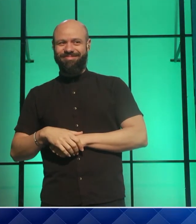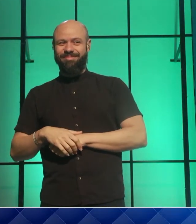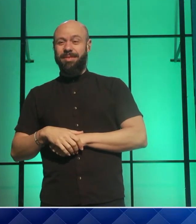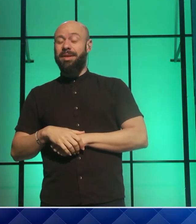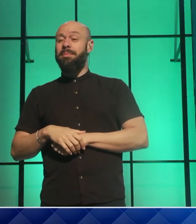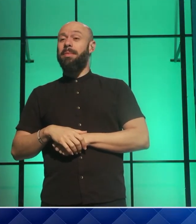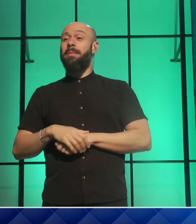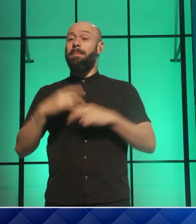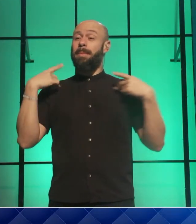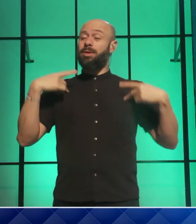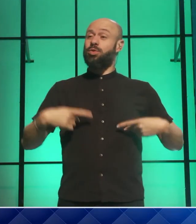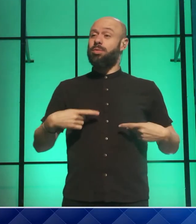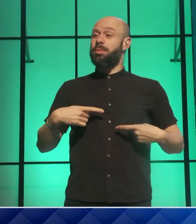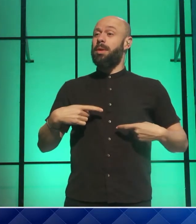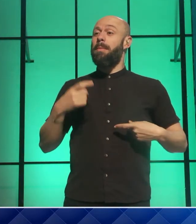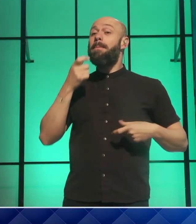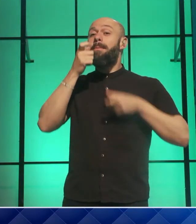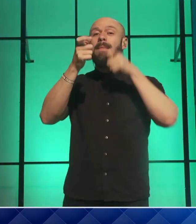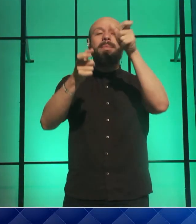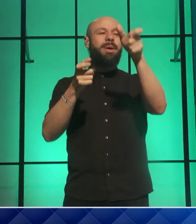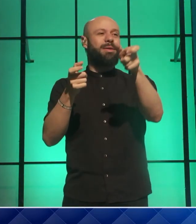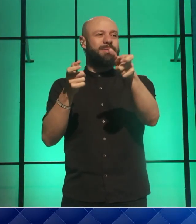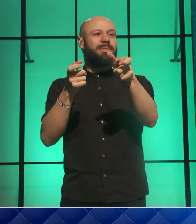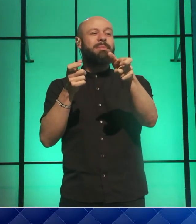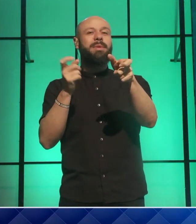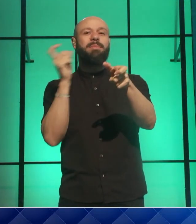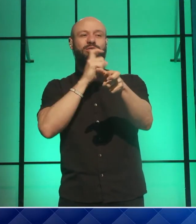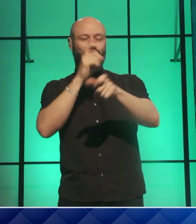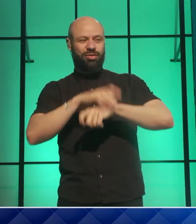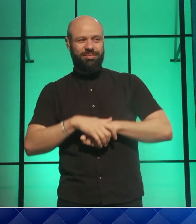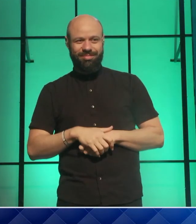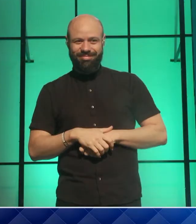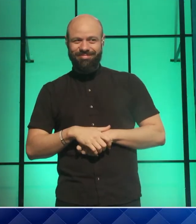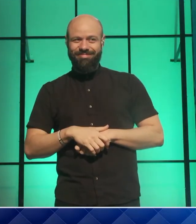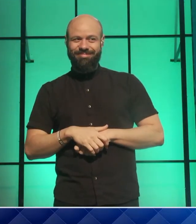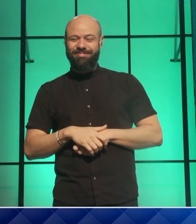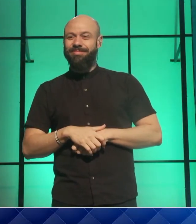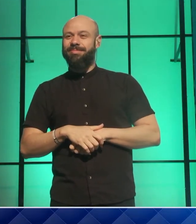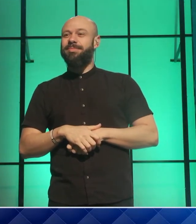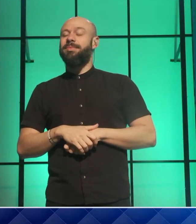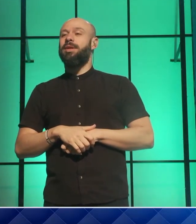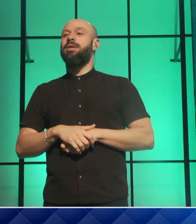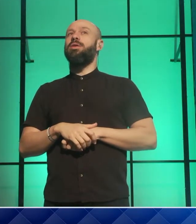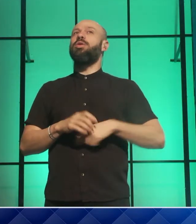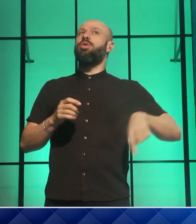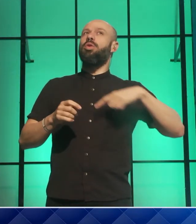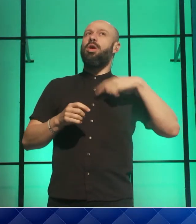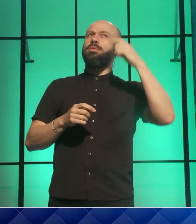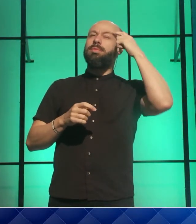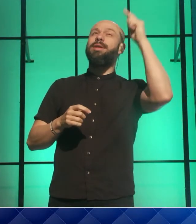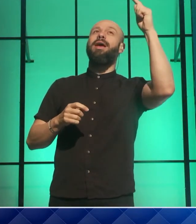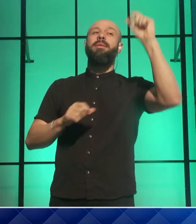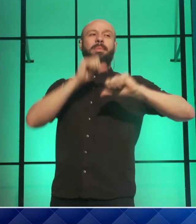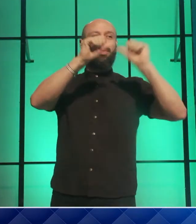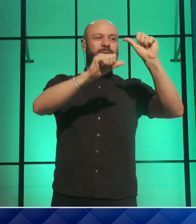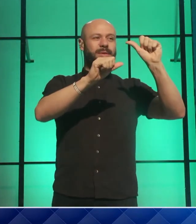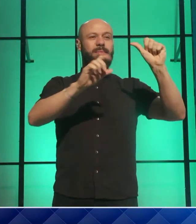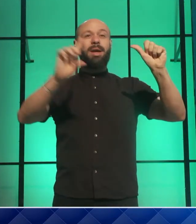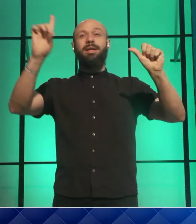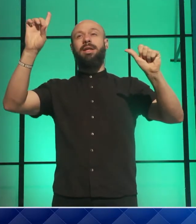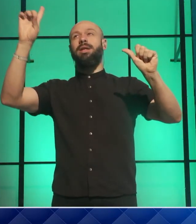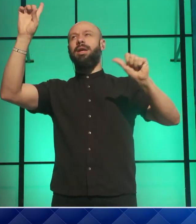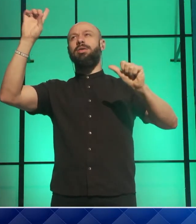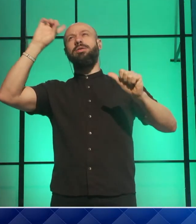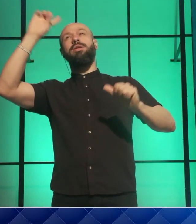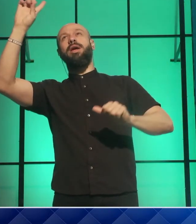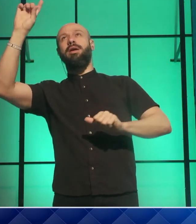mentem. Ele não é um ser humano que muda de ideia. Então a Bíblia está dizendo bem